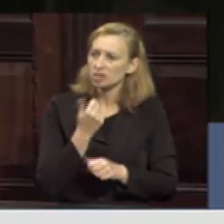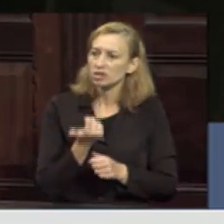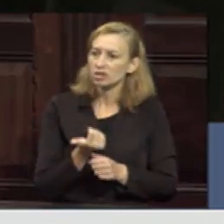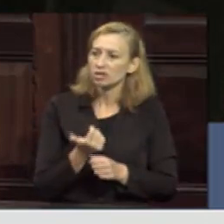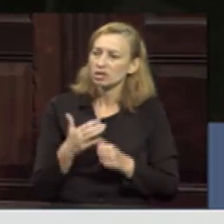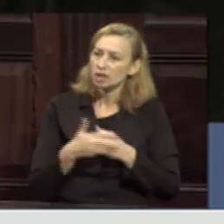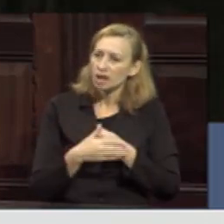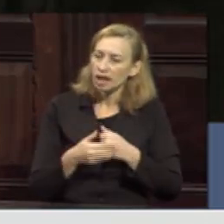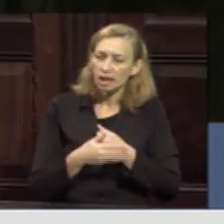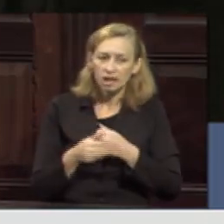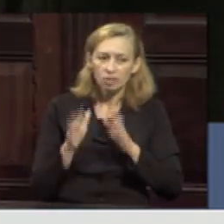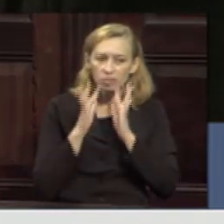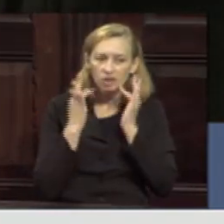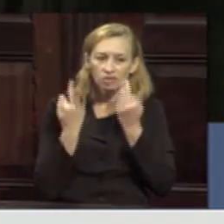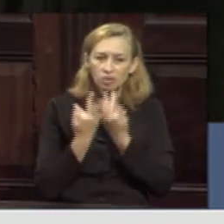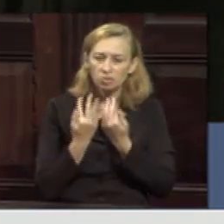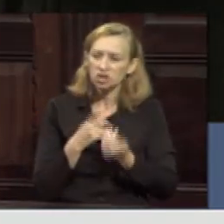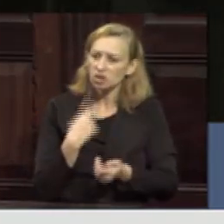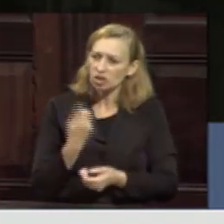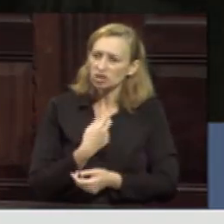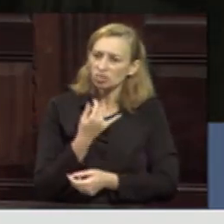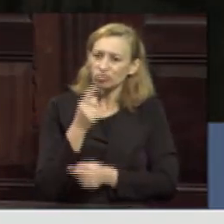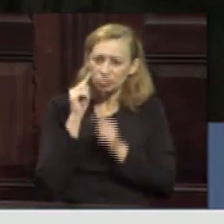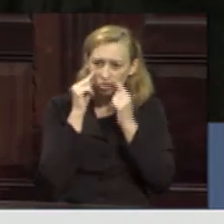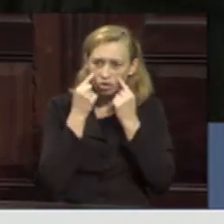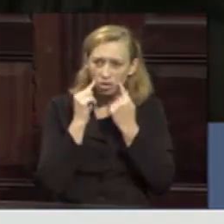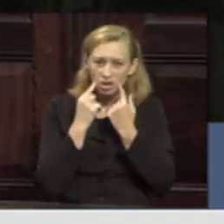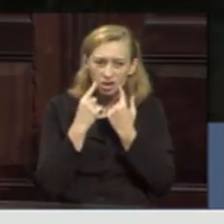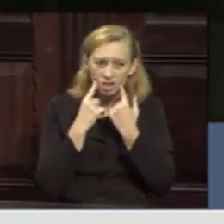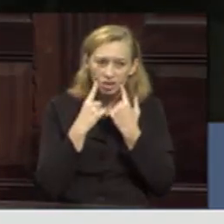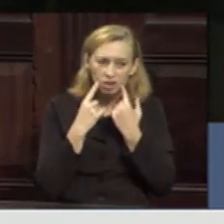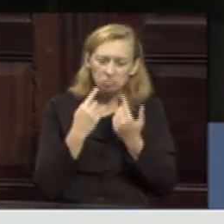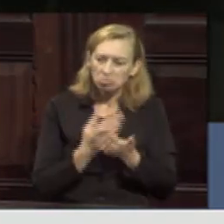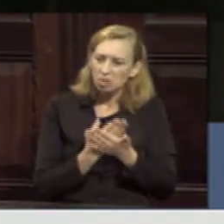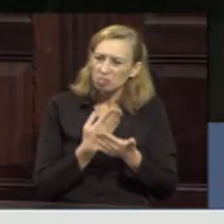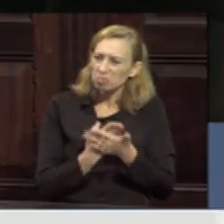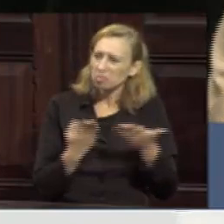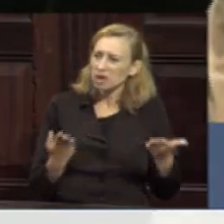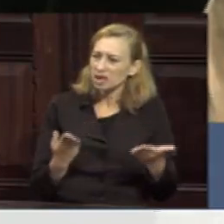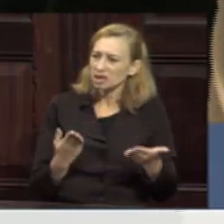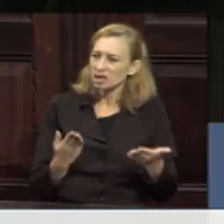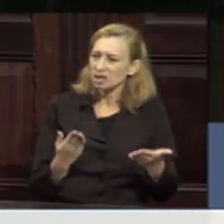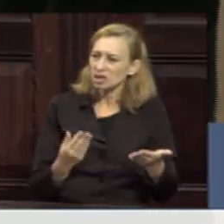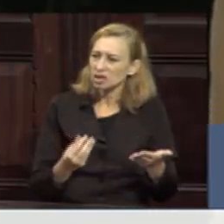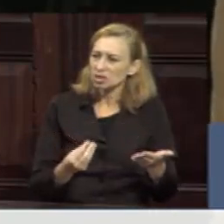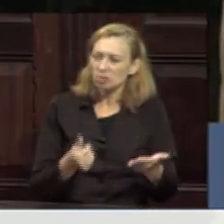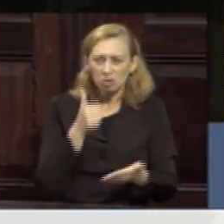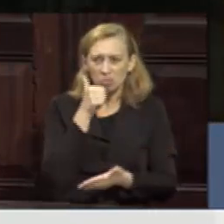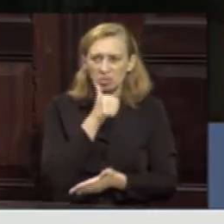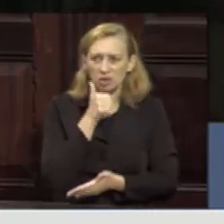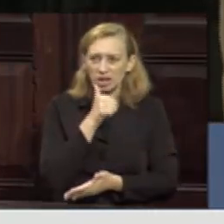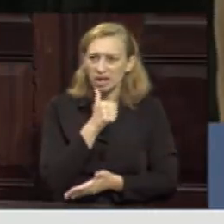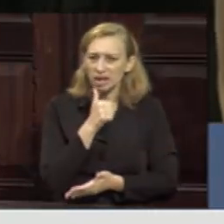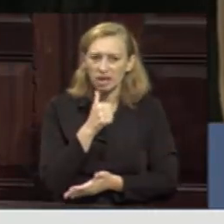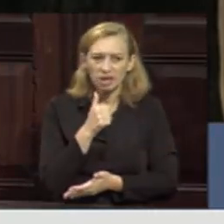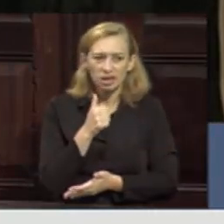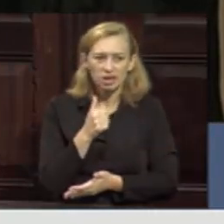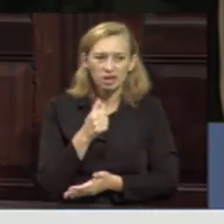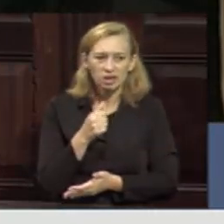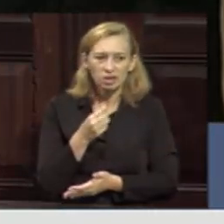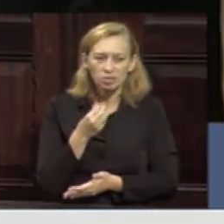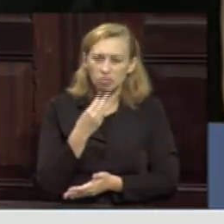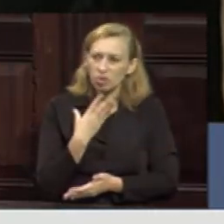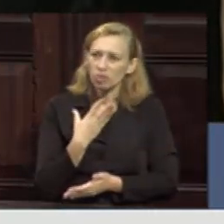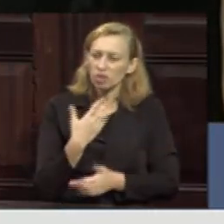direitos humanos que estão chorando emocionados hoje por essa perda forte, por esse golpe forte contra aqueles